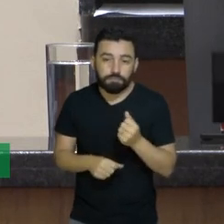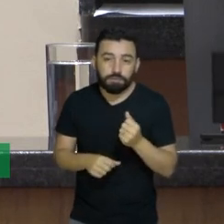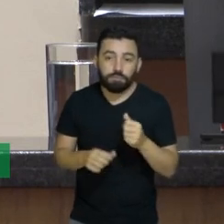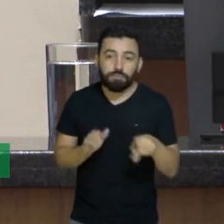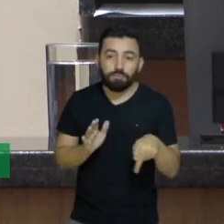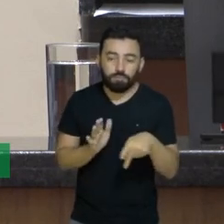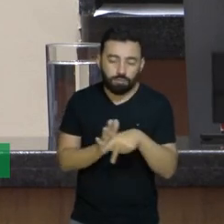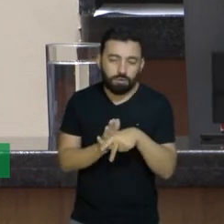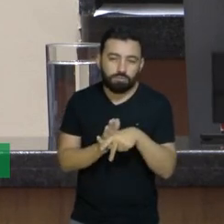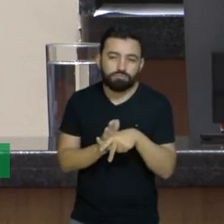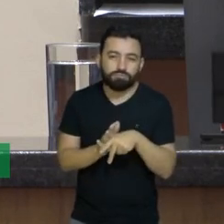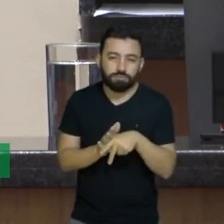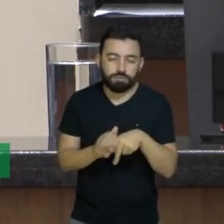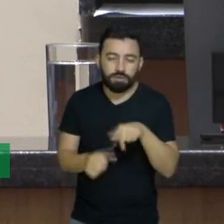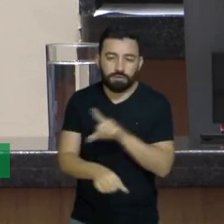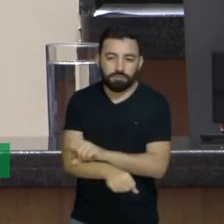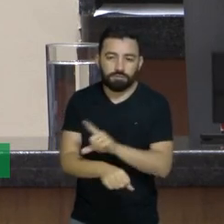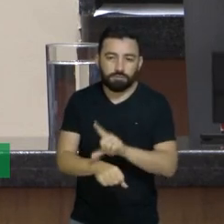de Lages.